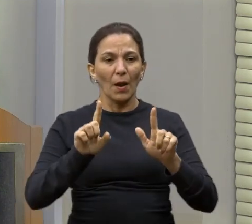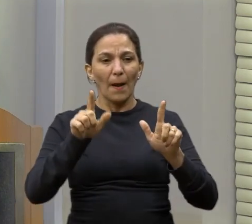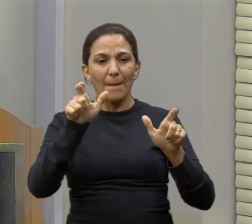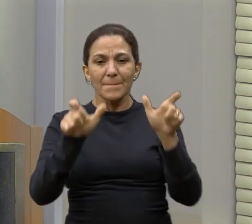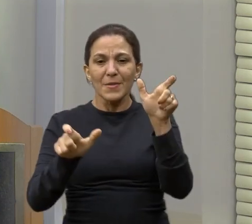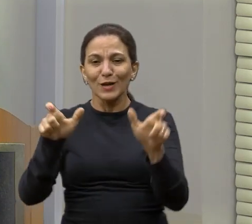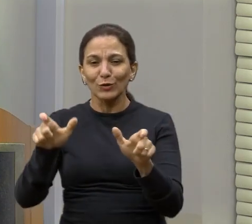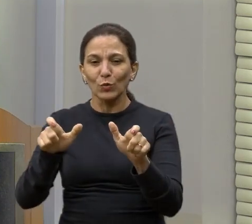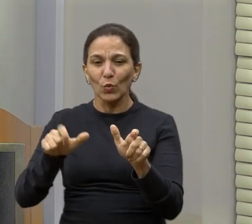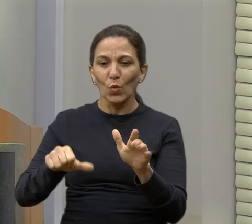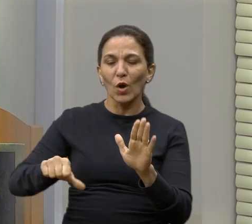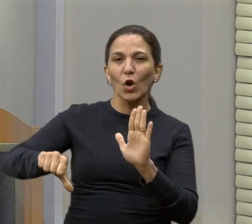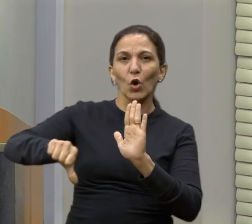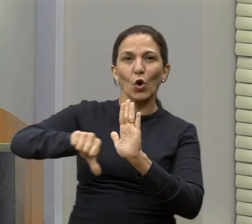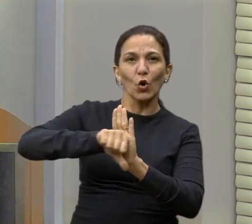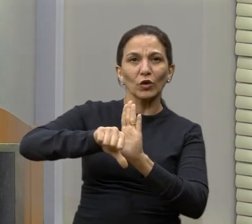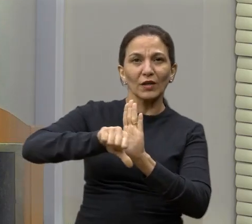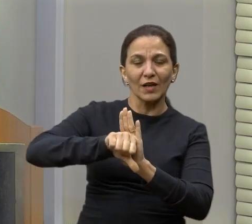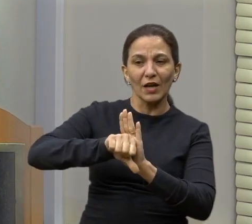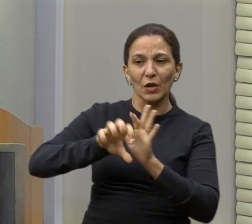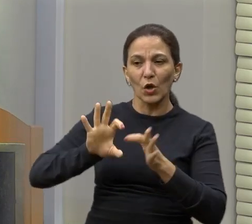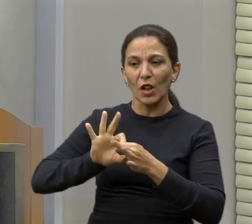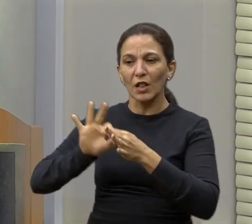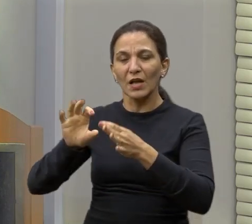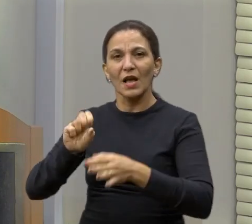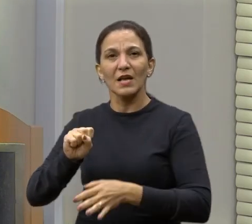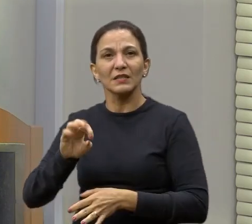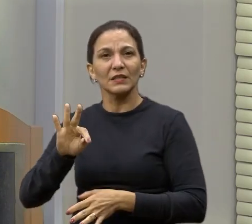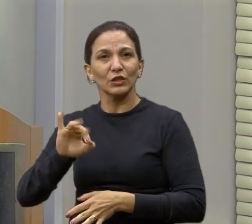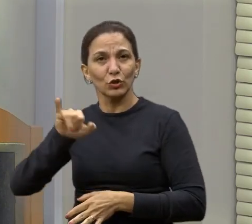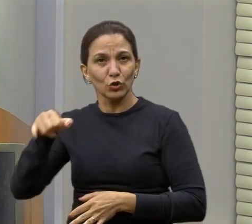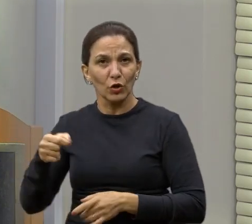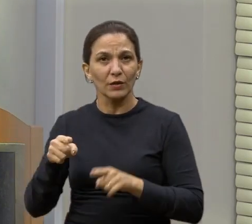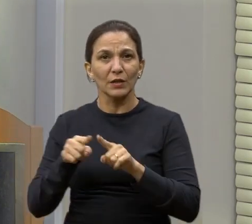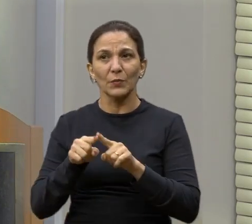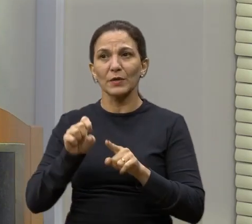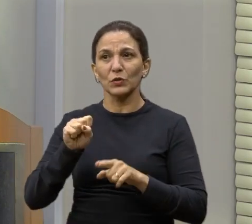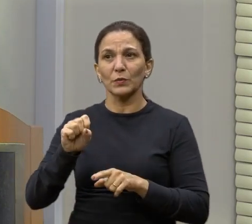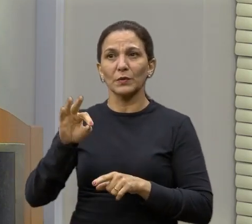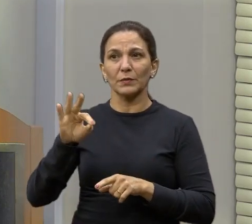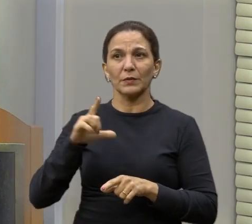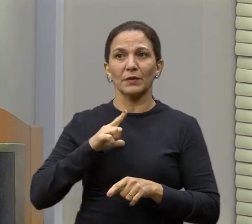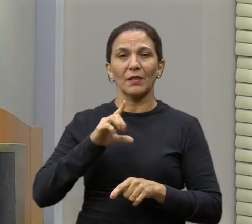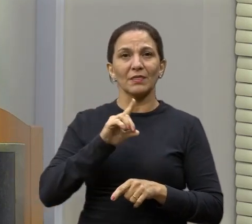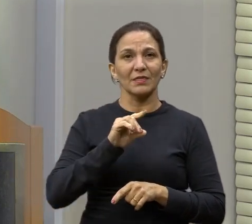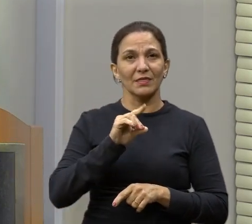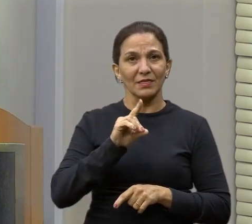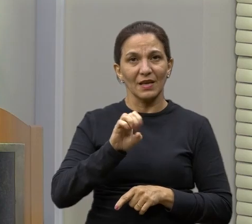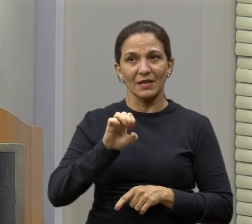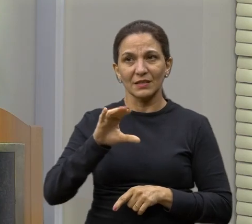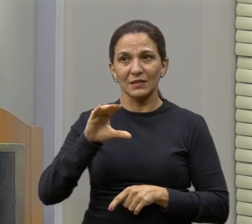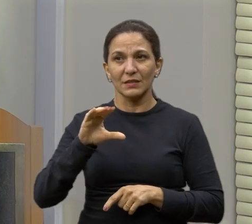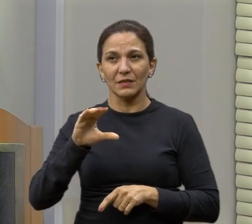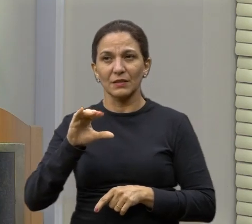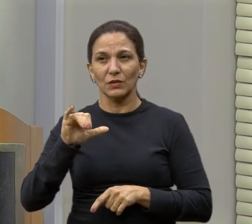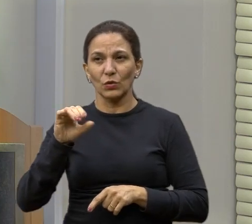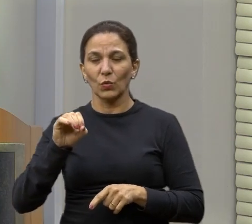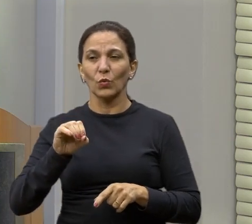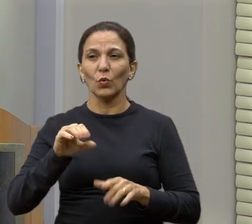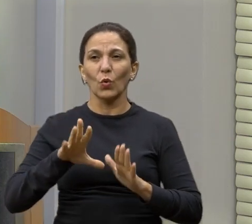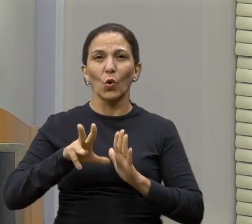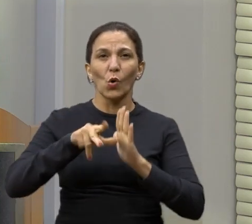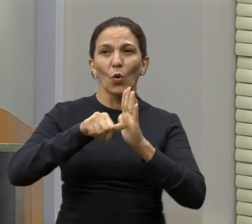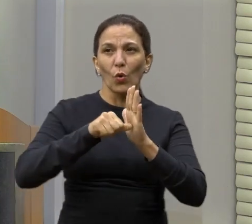foram soltos pela Suprema Corte e pelo STJ também? Décio Português, roubos de grande porte na década de